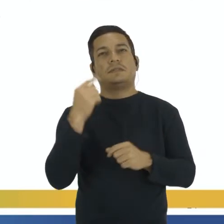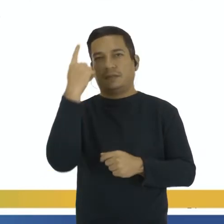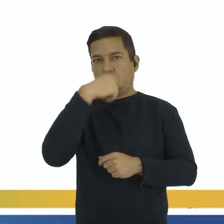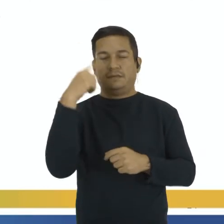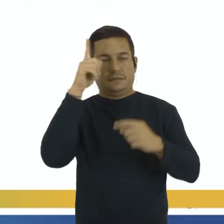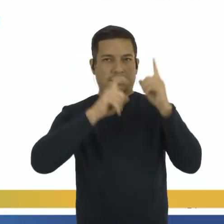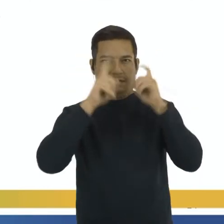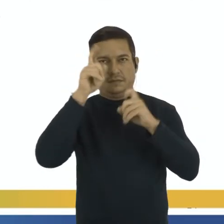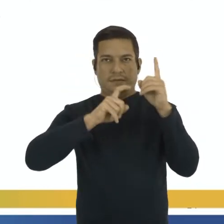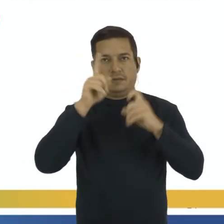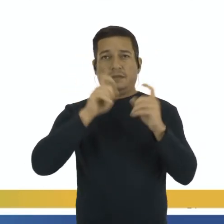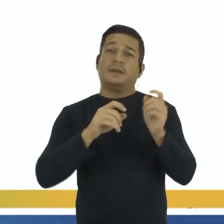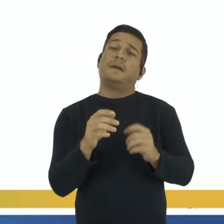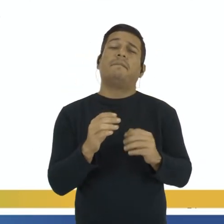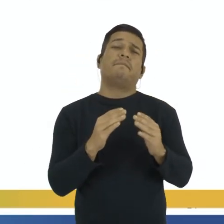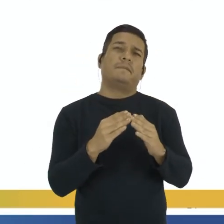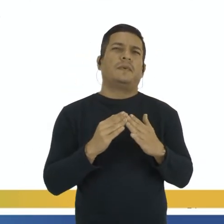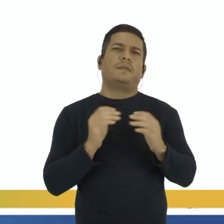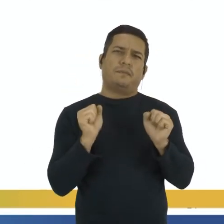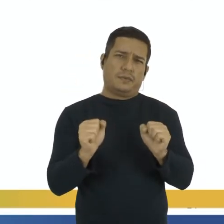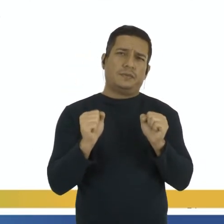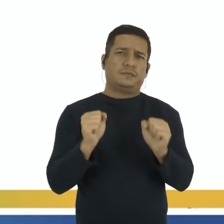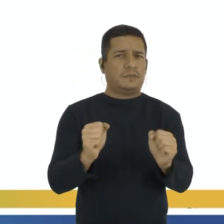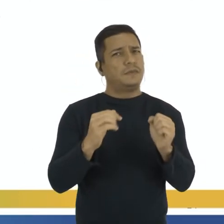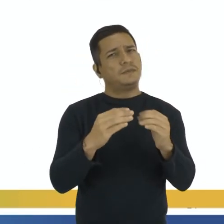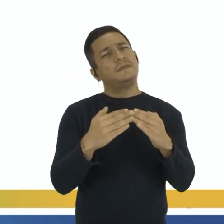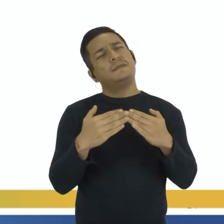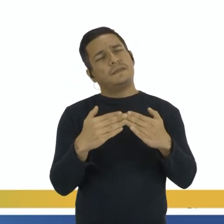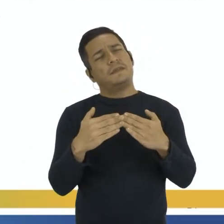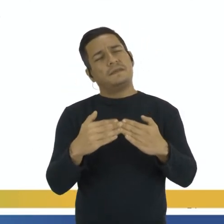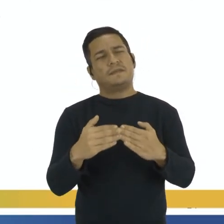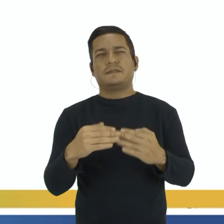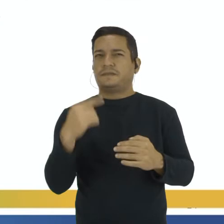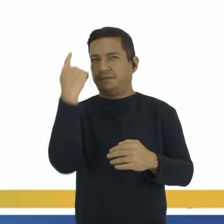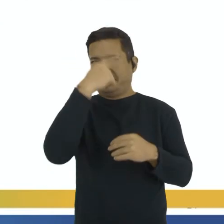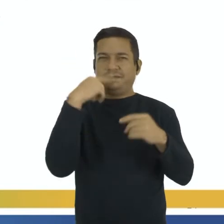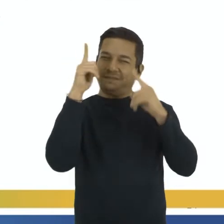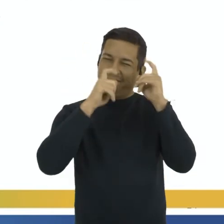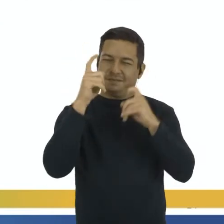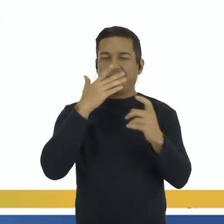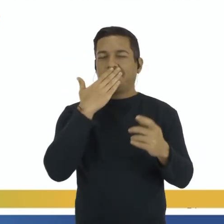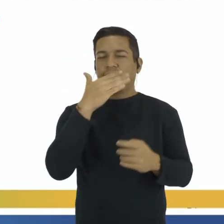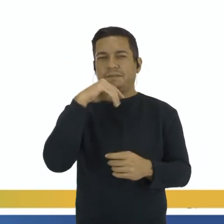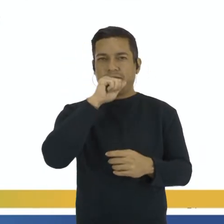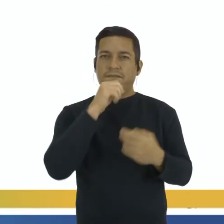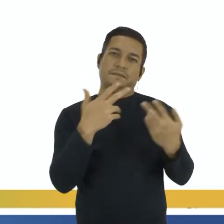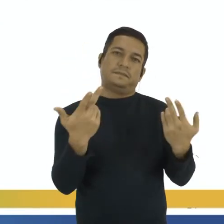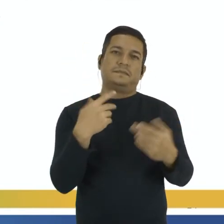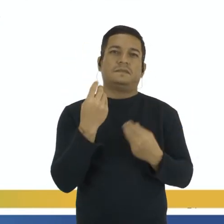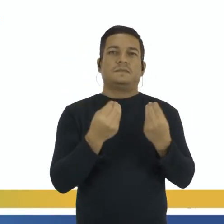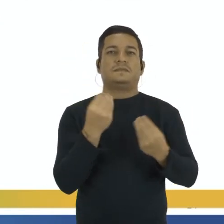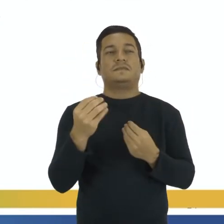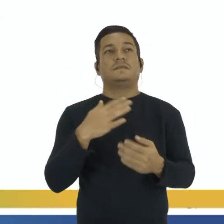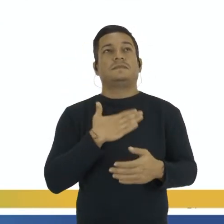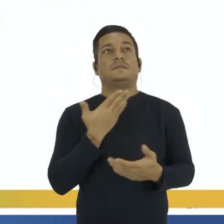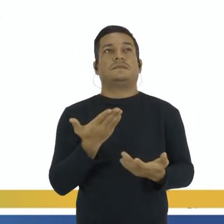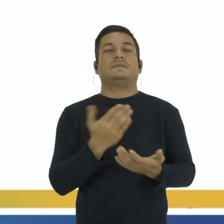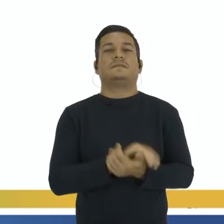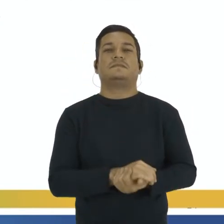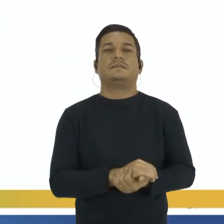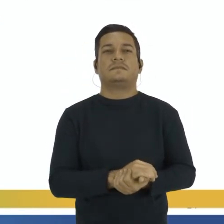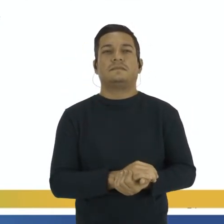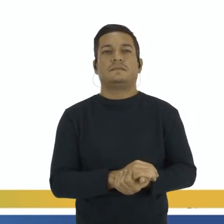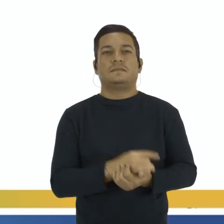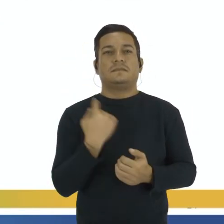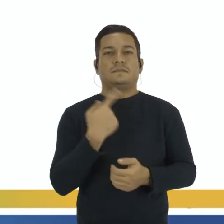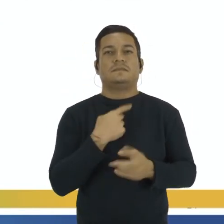né? Posso. Parece que ele está pedindo algo para a mãe dele. B. De que maneira a tirinha nos surpreende? Quando